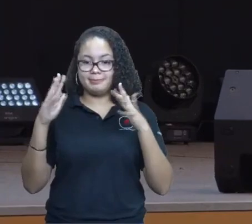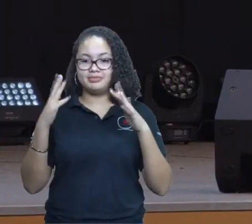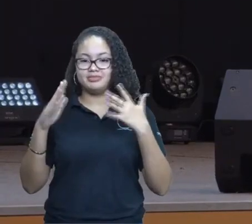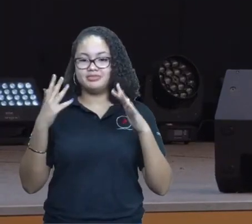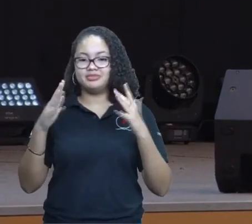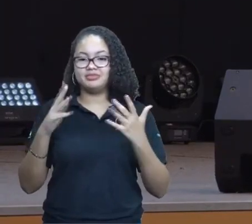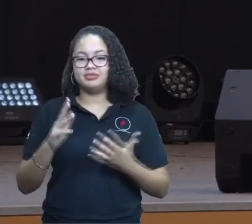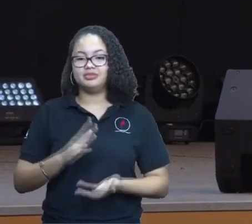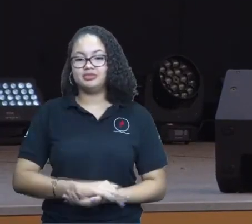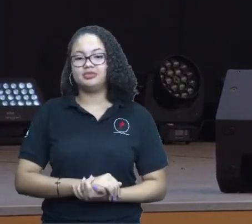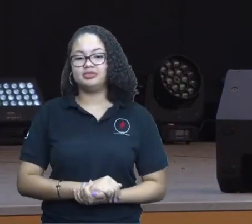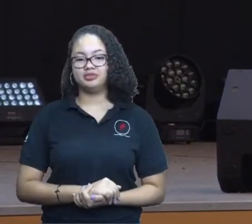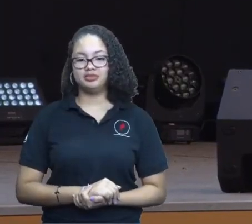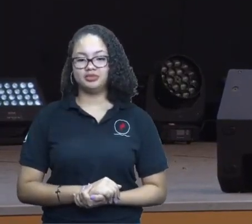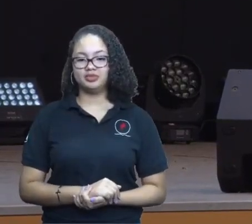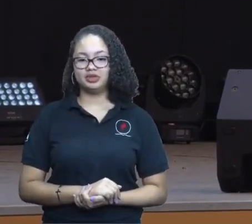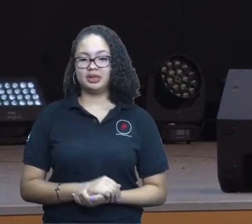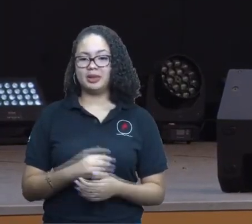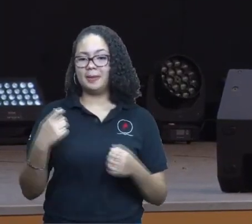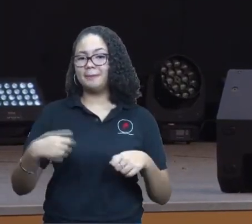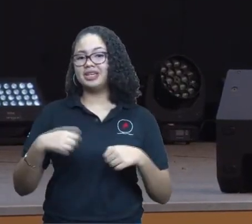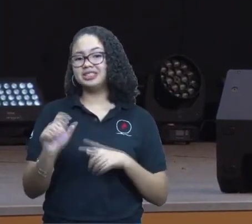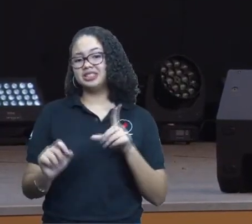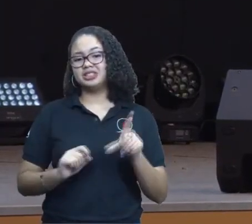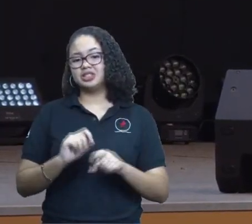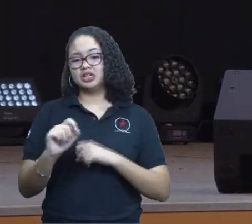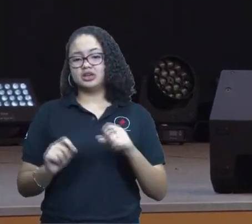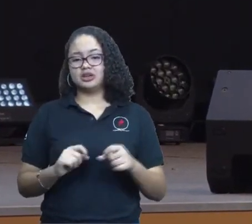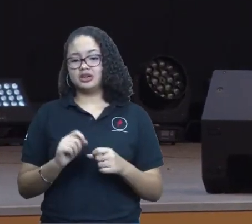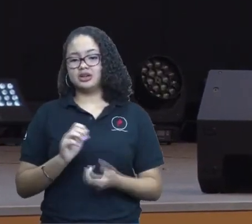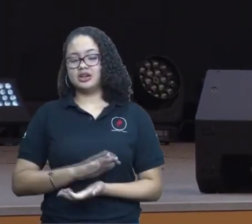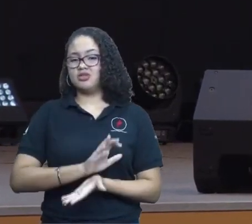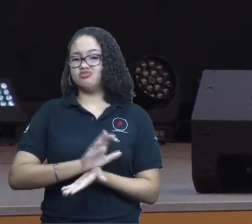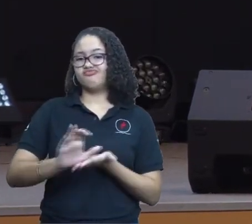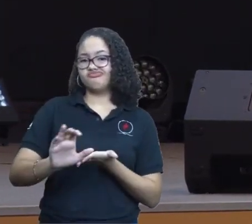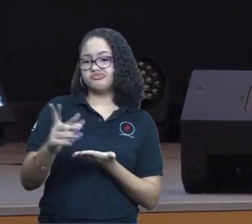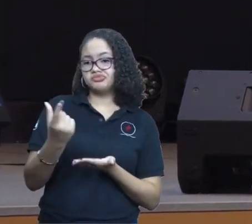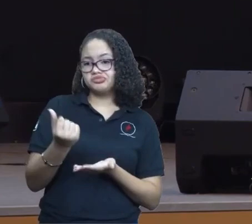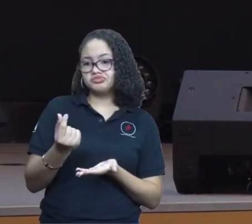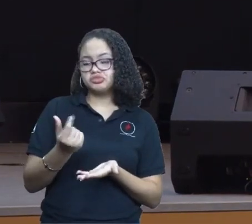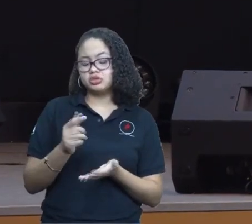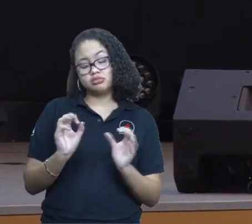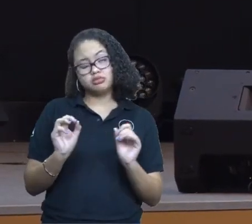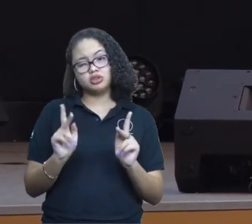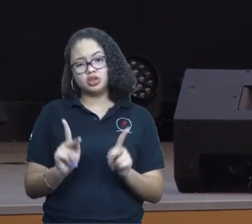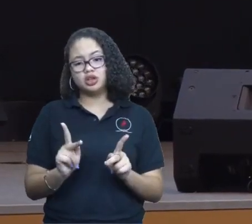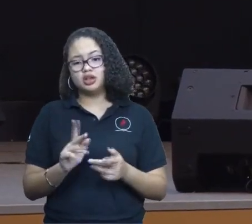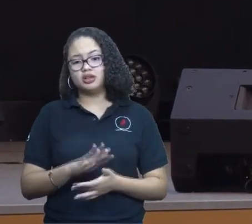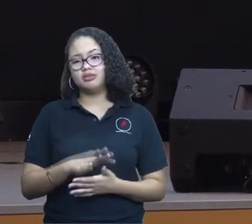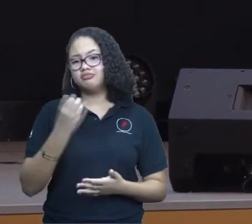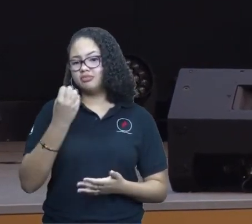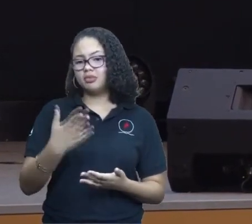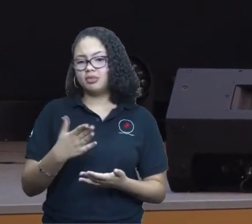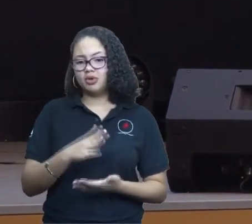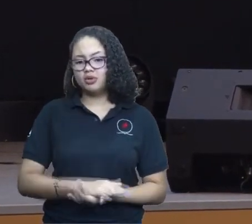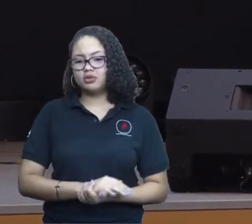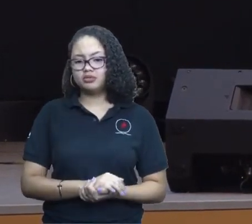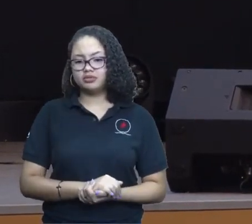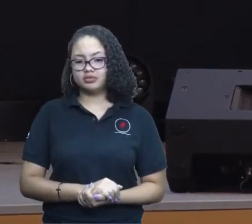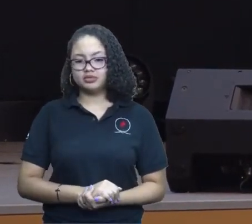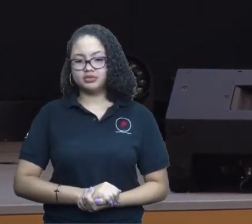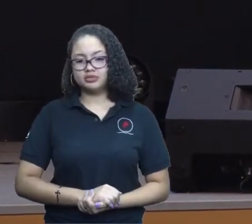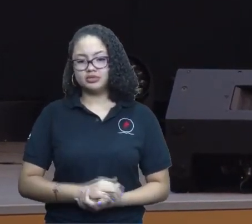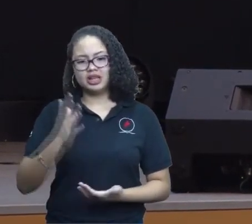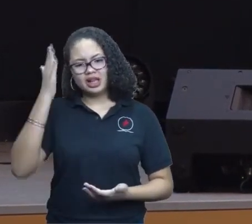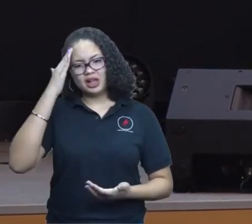ah pregado mas eu preciso você preciso que preciso injetar um dinheiro nesse negócio ok muito bom eu sei como é que é isso